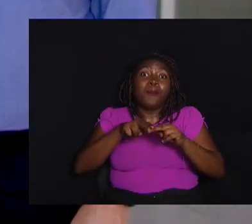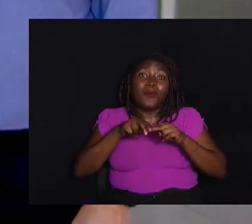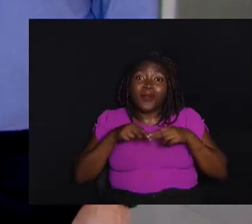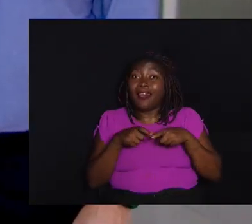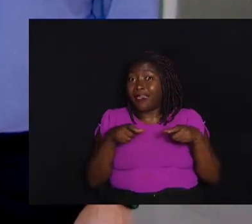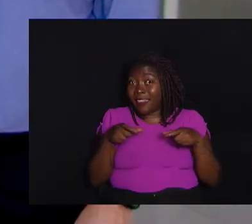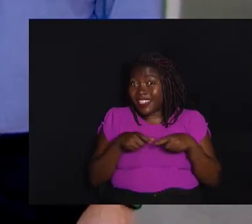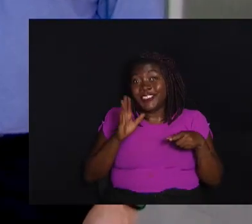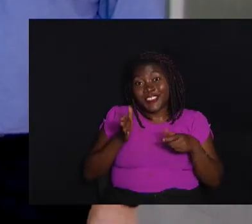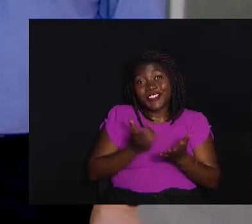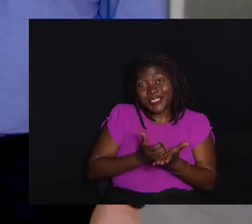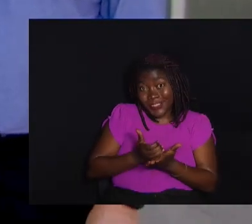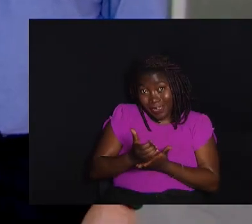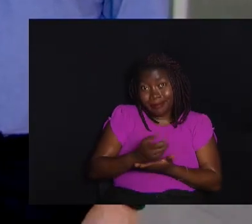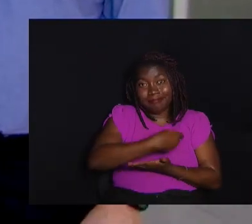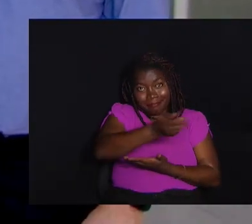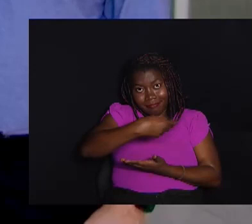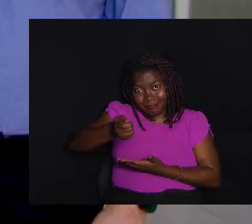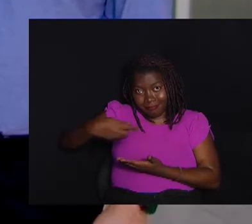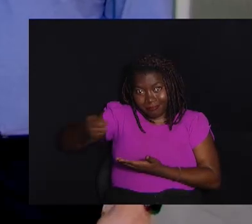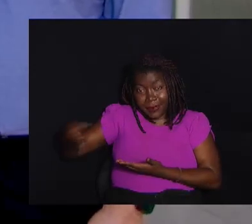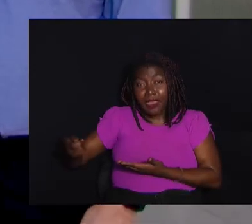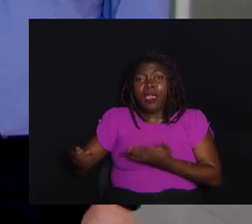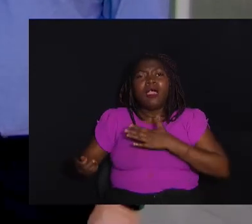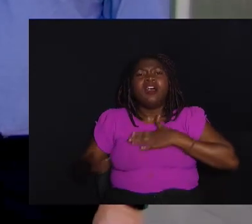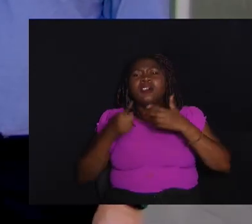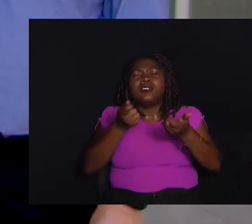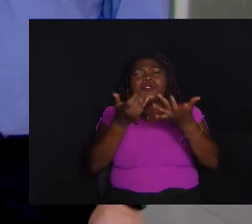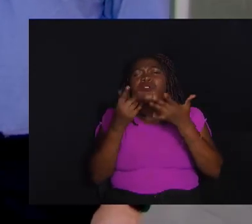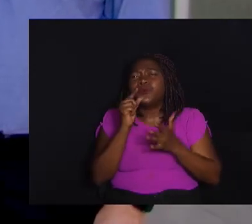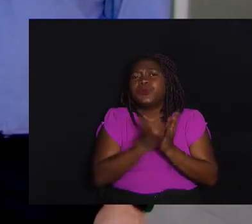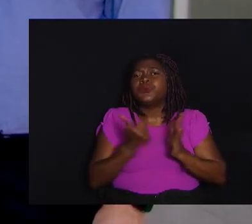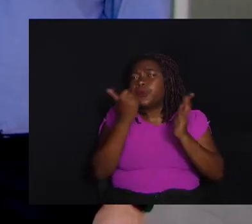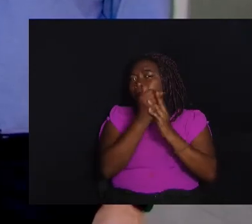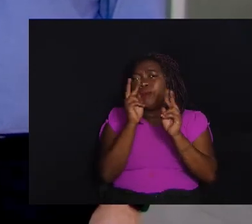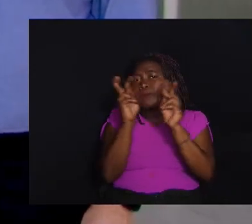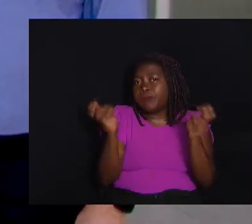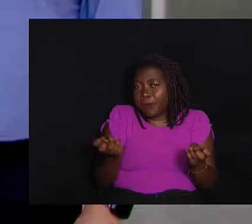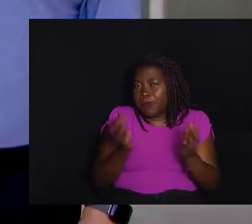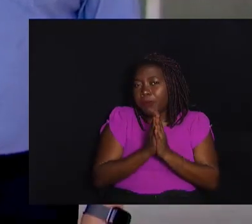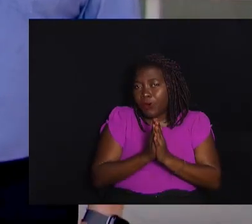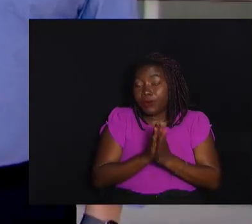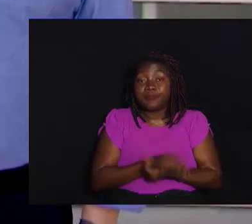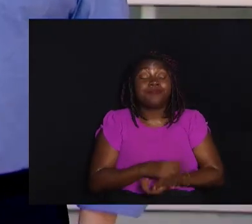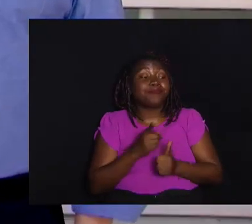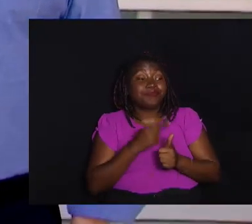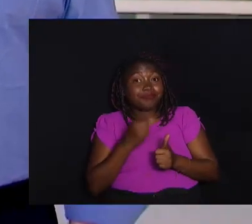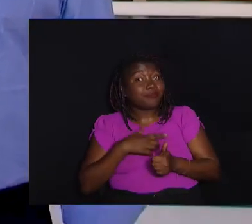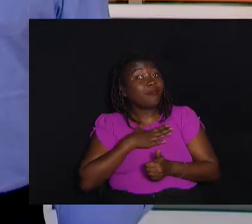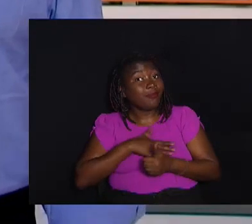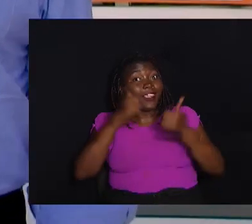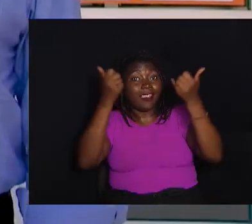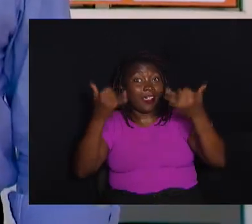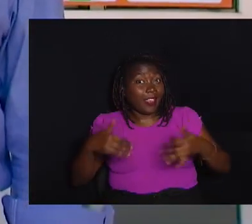já começaram a ser distribuídos. Gostaria que o senhor falasse um pouco mais a respeito disso, por favor, secretário. Bom, primeiro é um prazer falar com